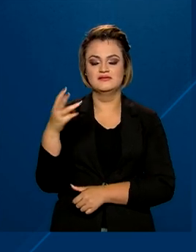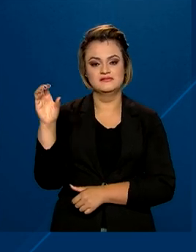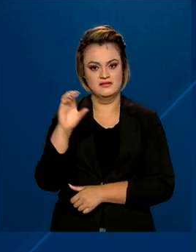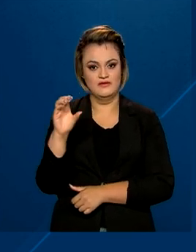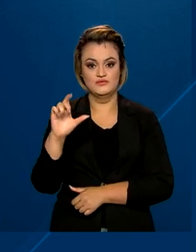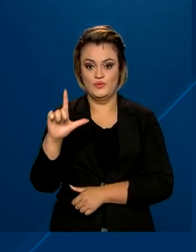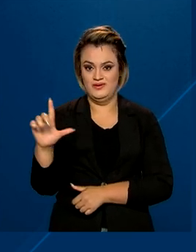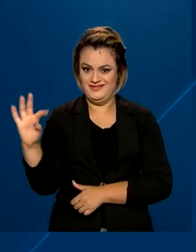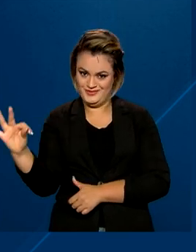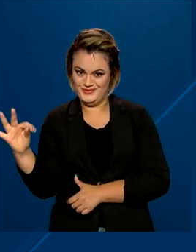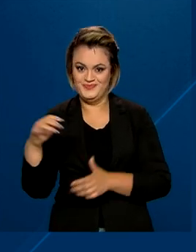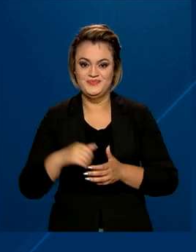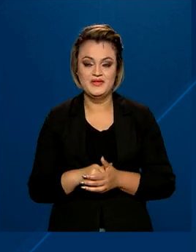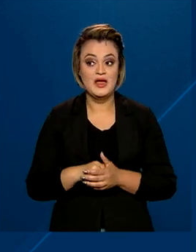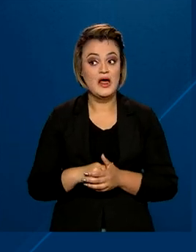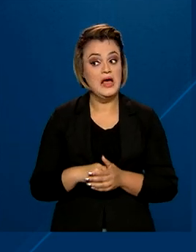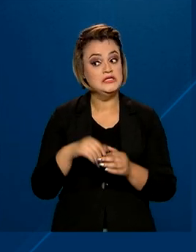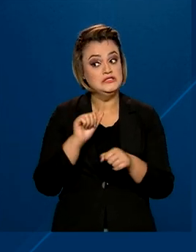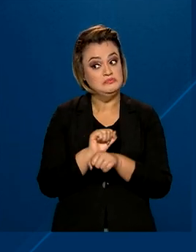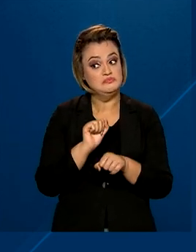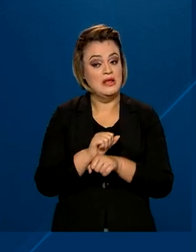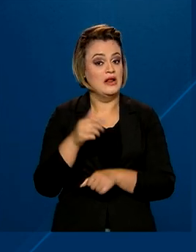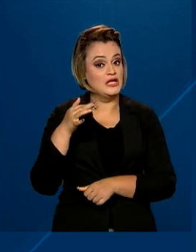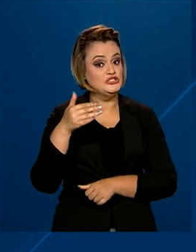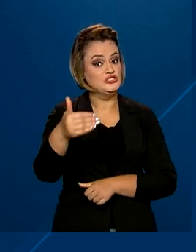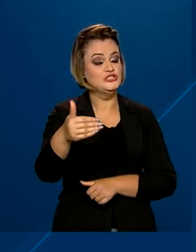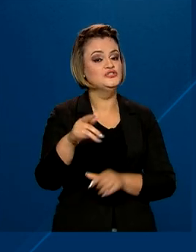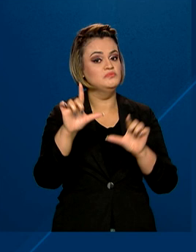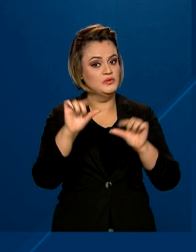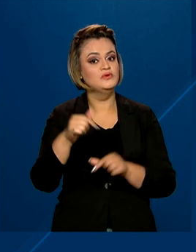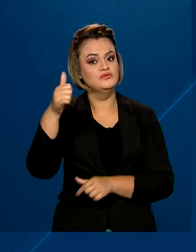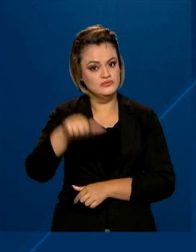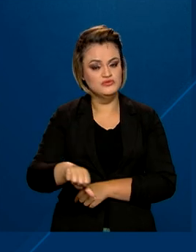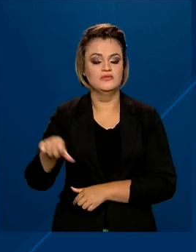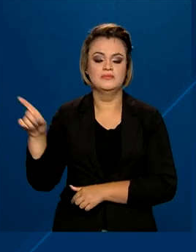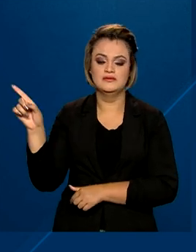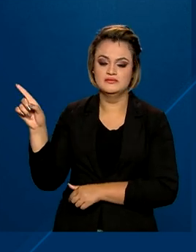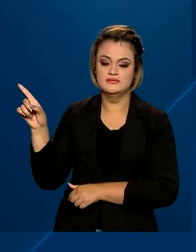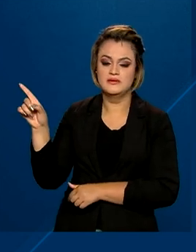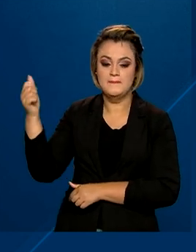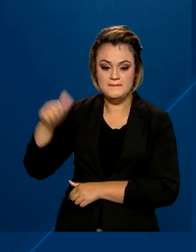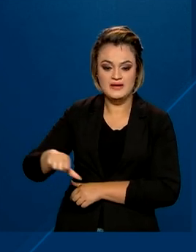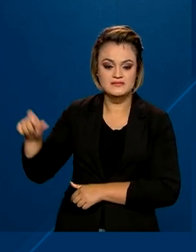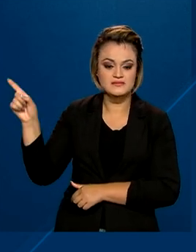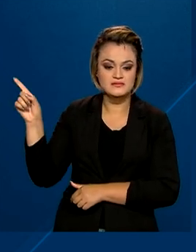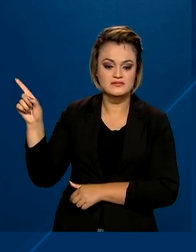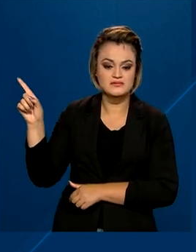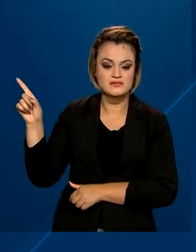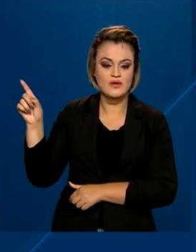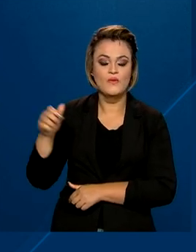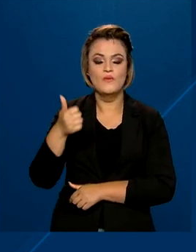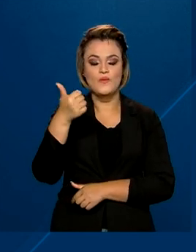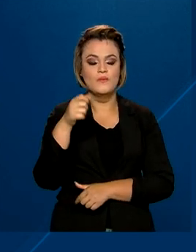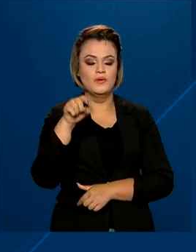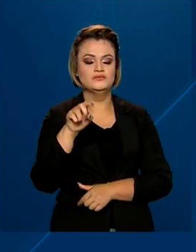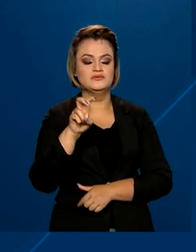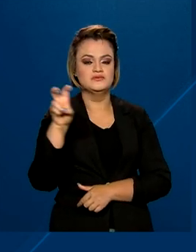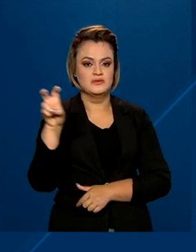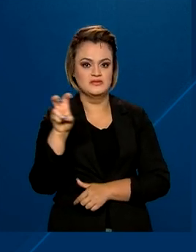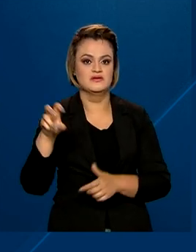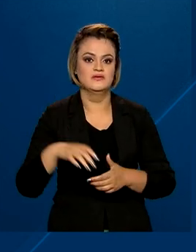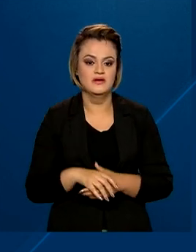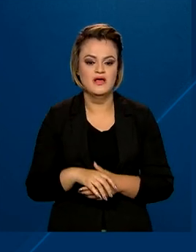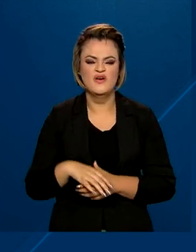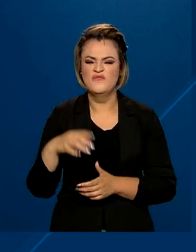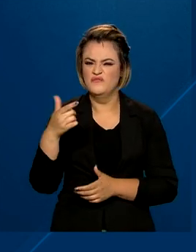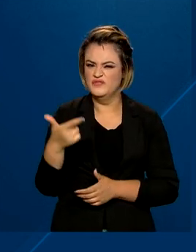litro. A expectativa no futuro é uma queda maior de R$ 1,55 no preço final, cerca